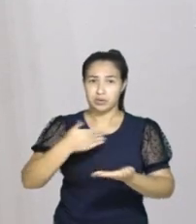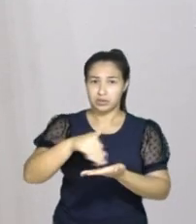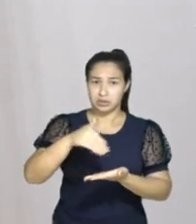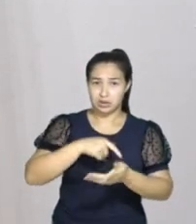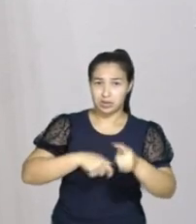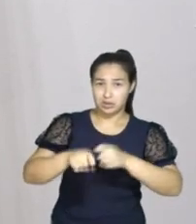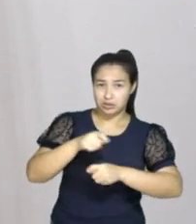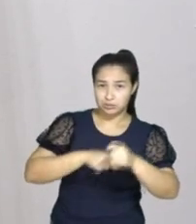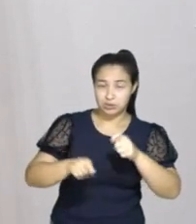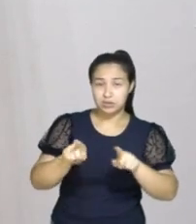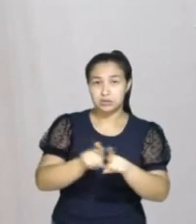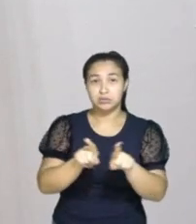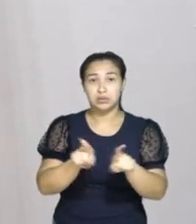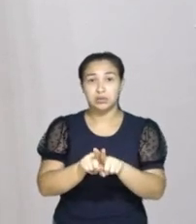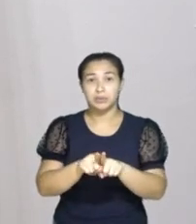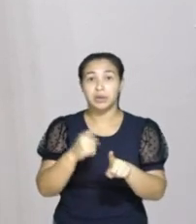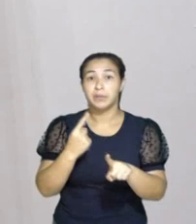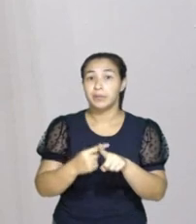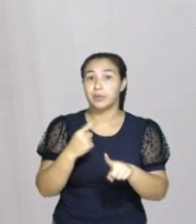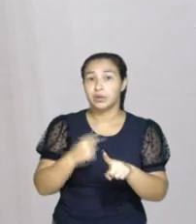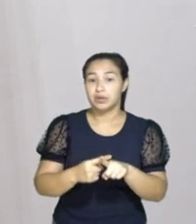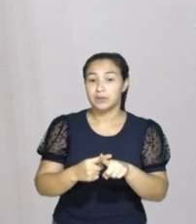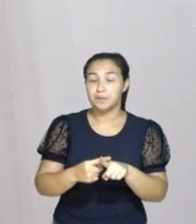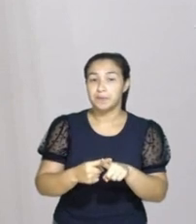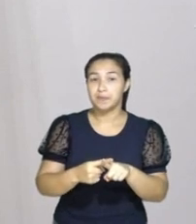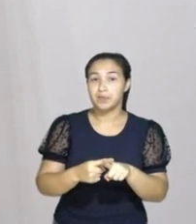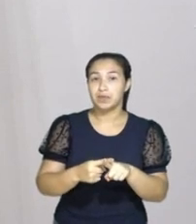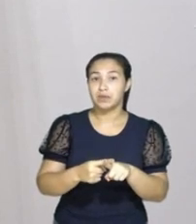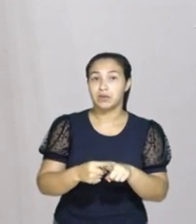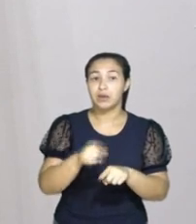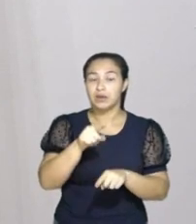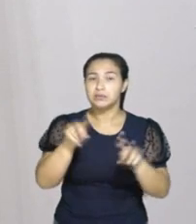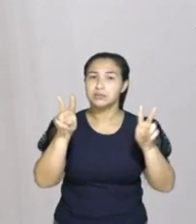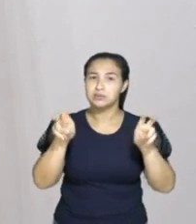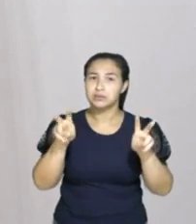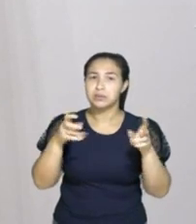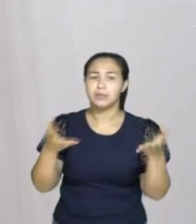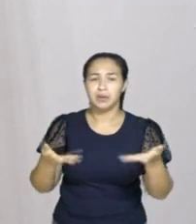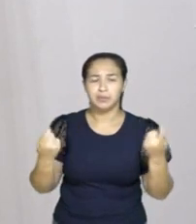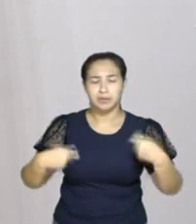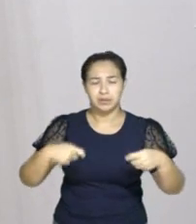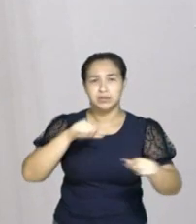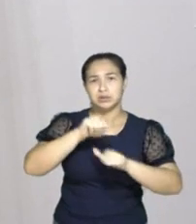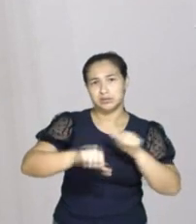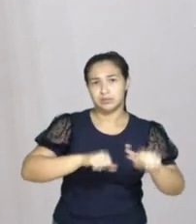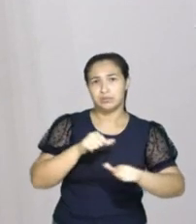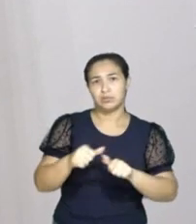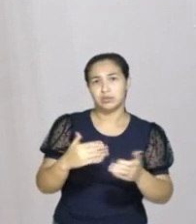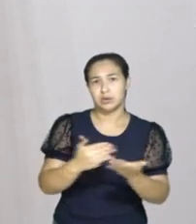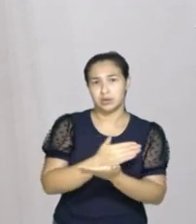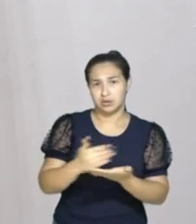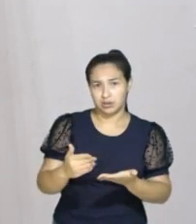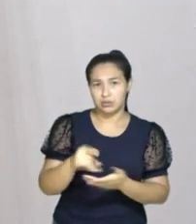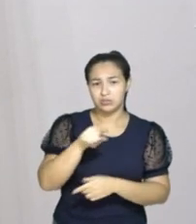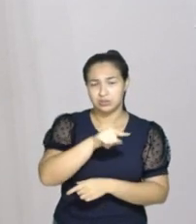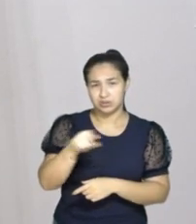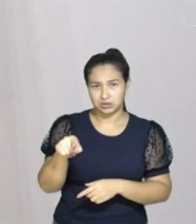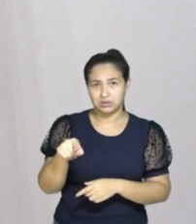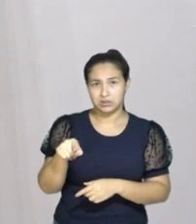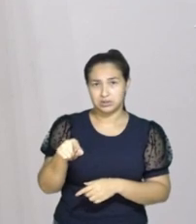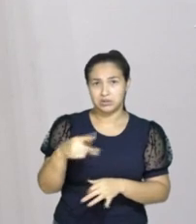administração em relação a isso é um momento de corrigir é o momento de corrigir